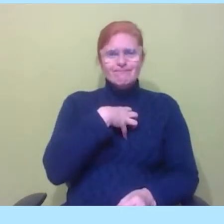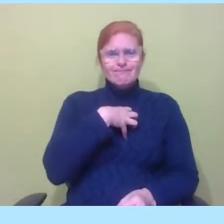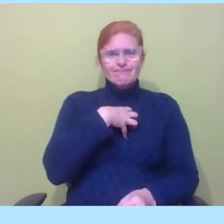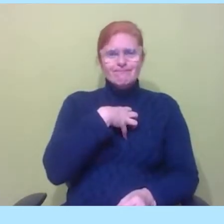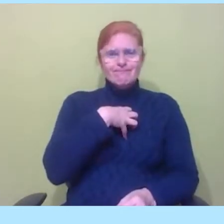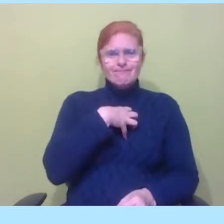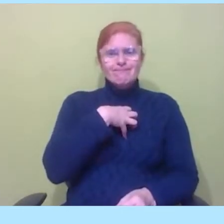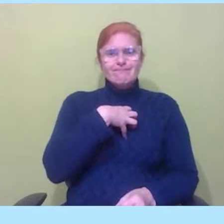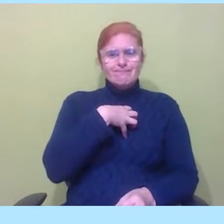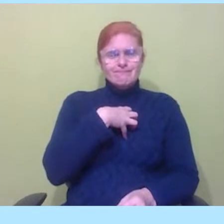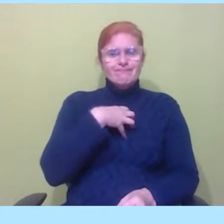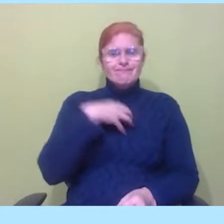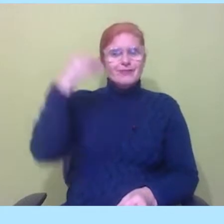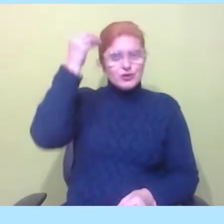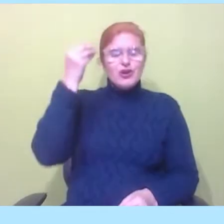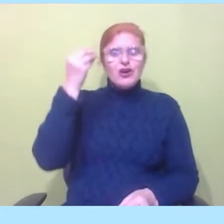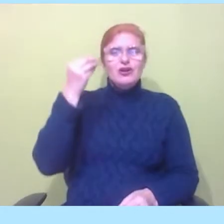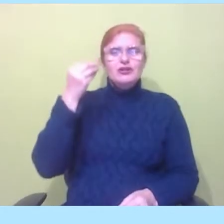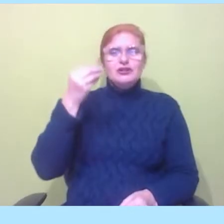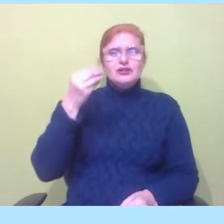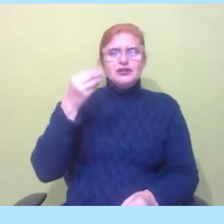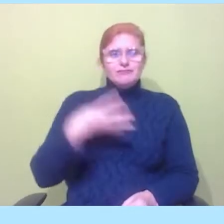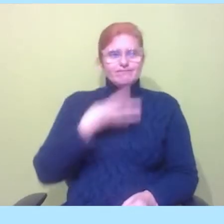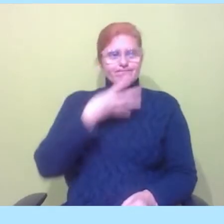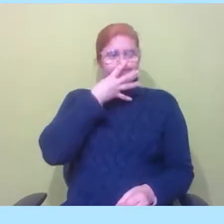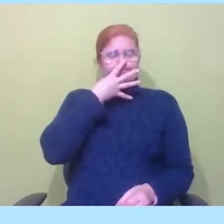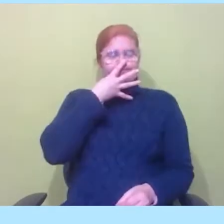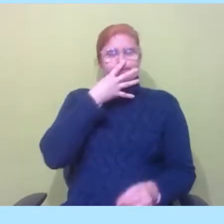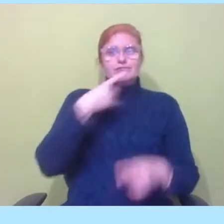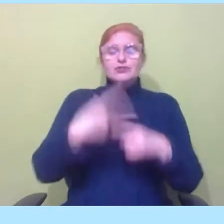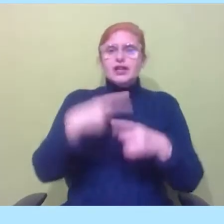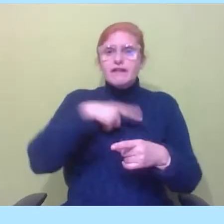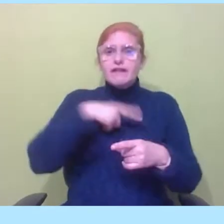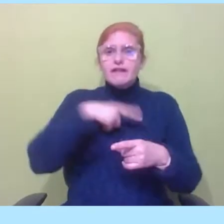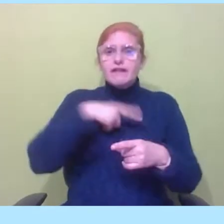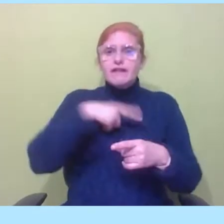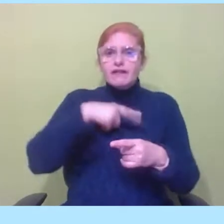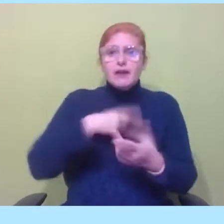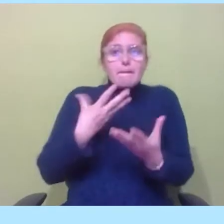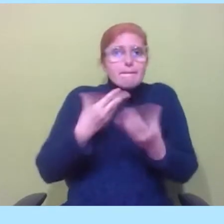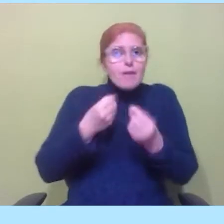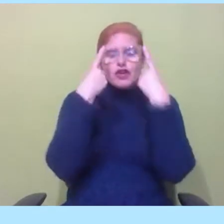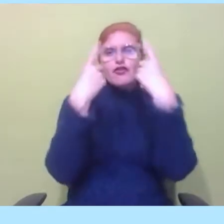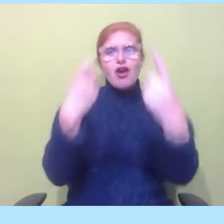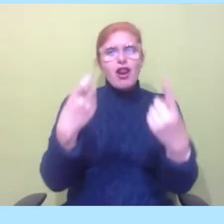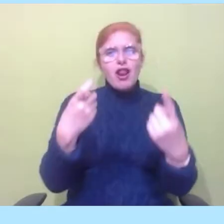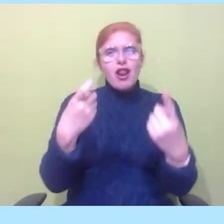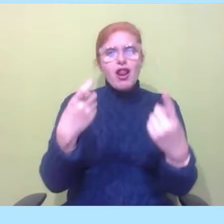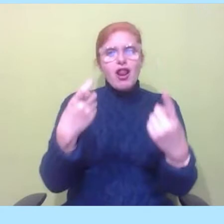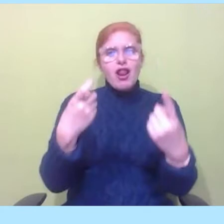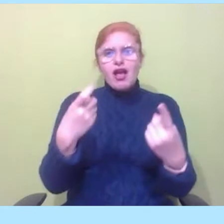violências a quais nós estamos expostos na internet é muito